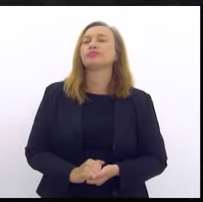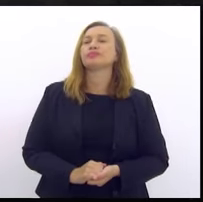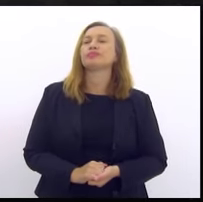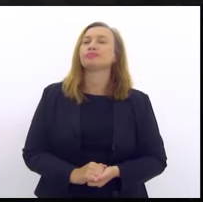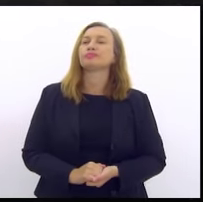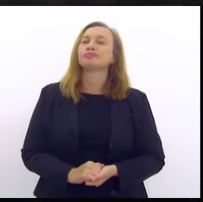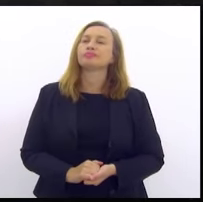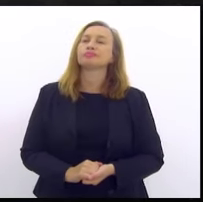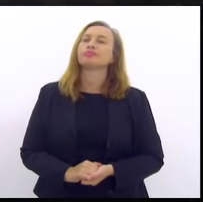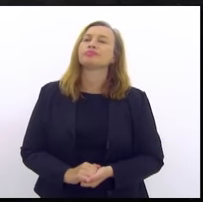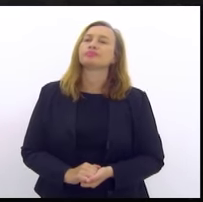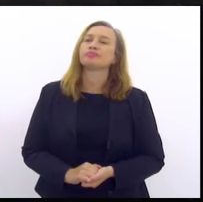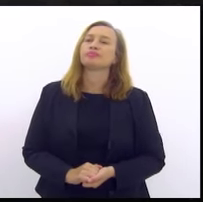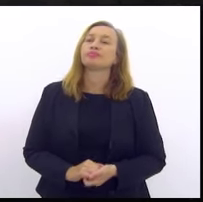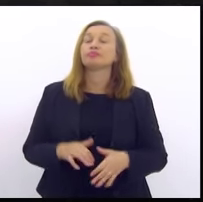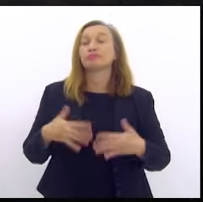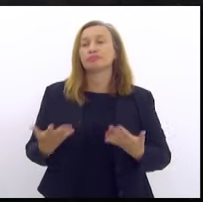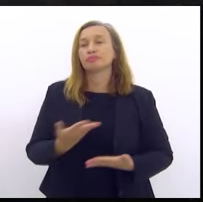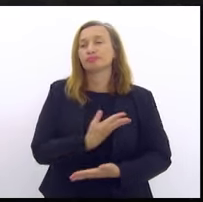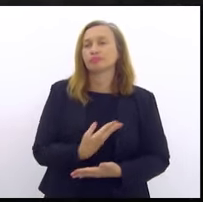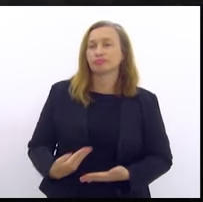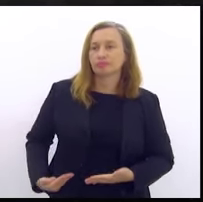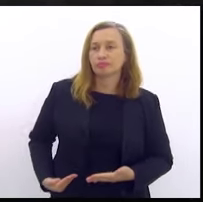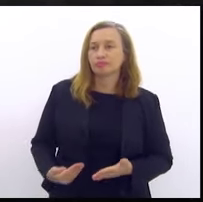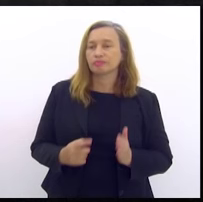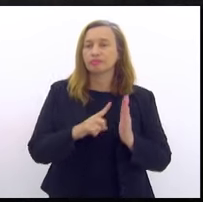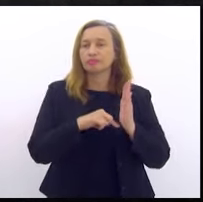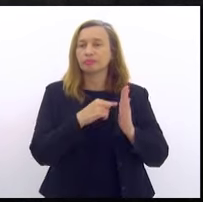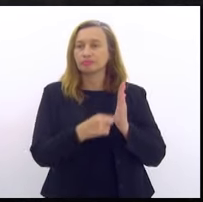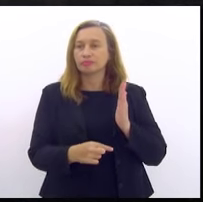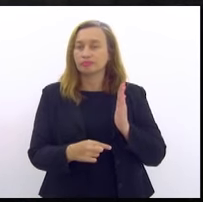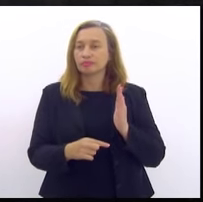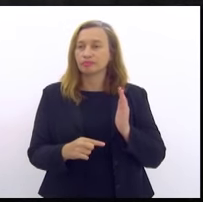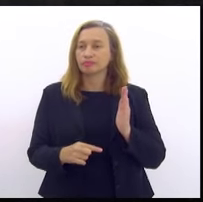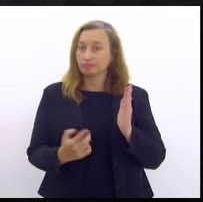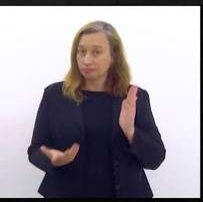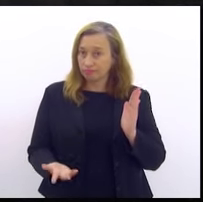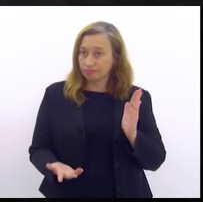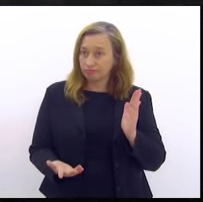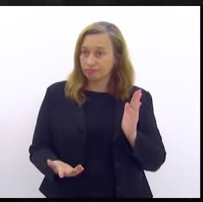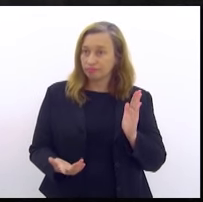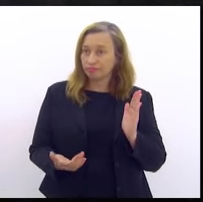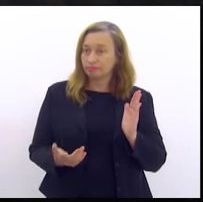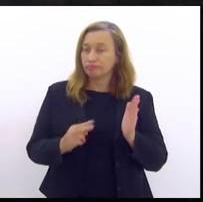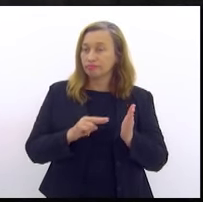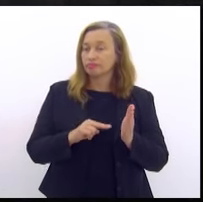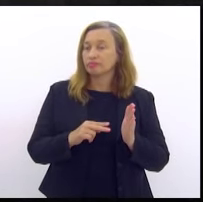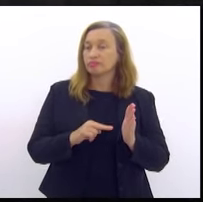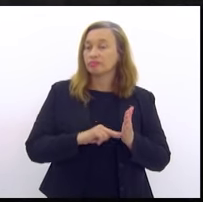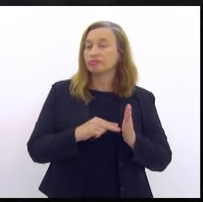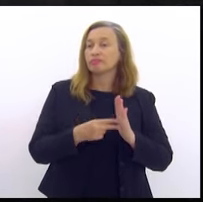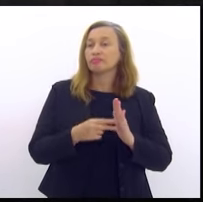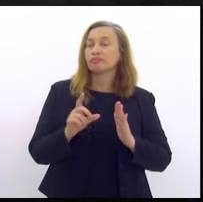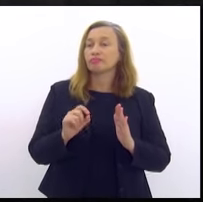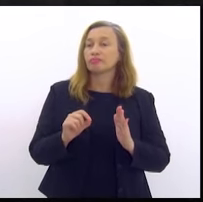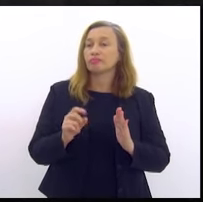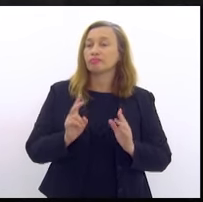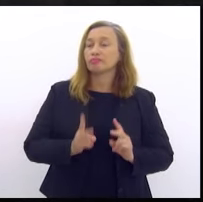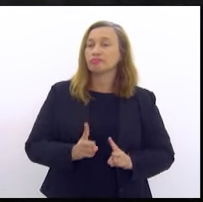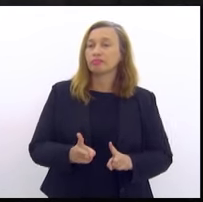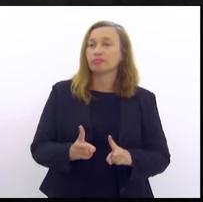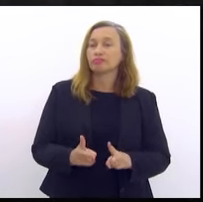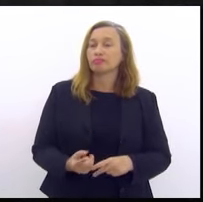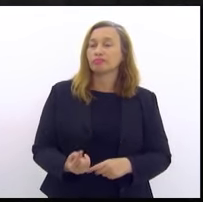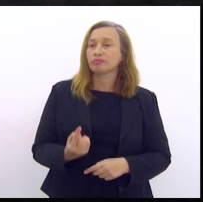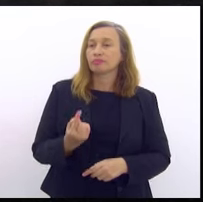autista. Quando o governador veta esse artigo, ele diz o seguinte, que todo momento uma mãe vai ter que ir